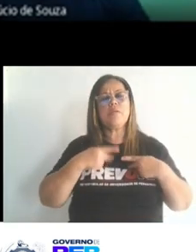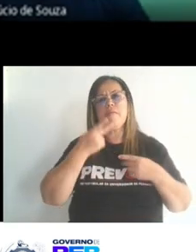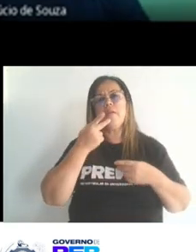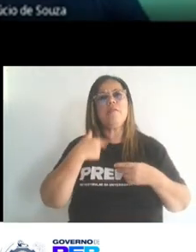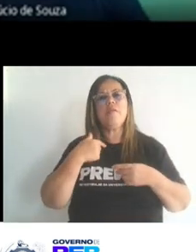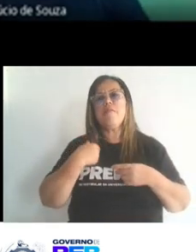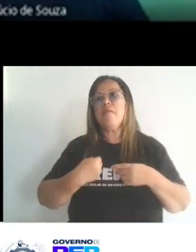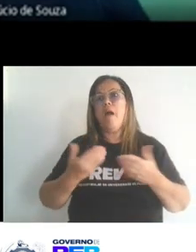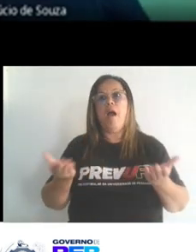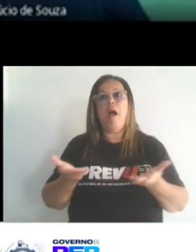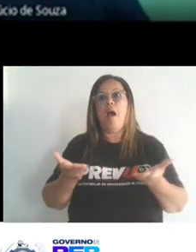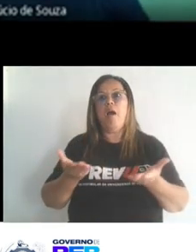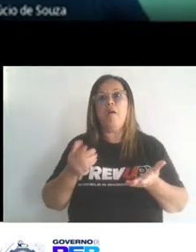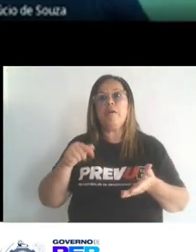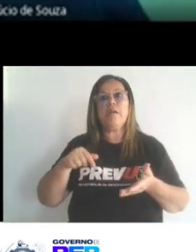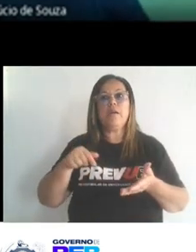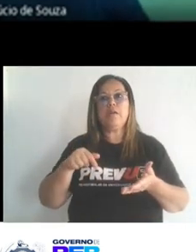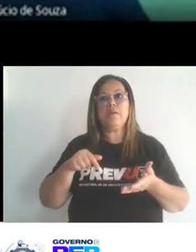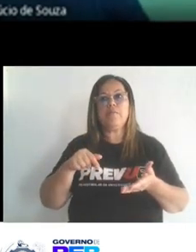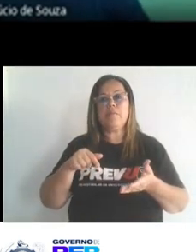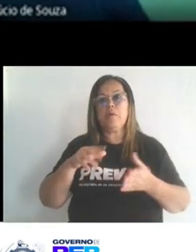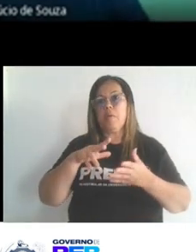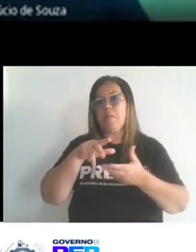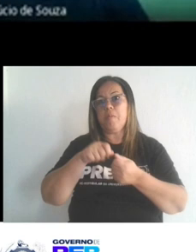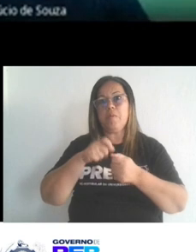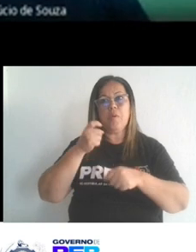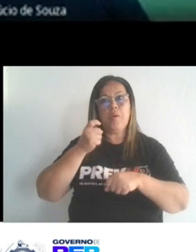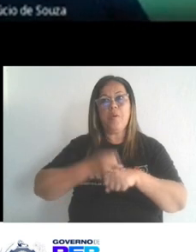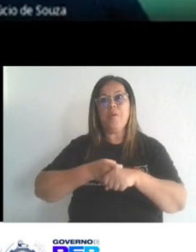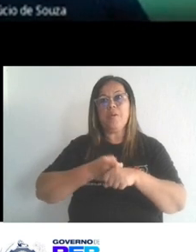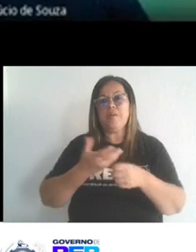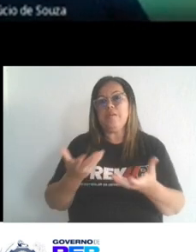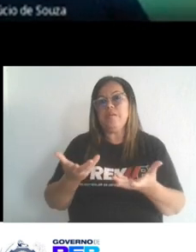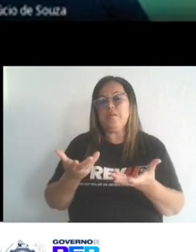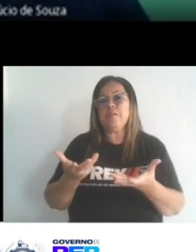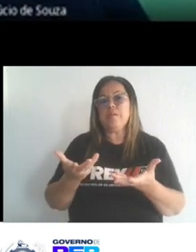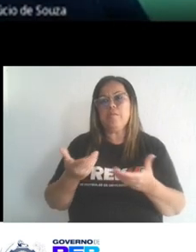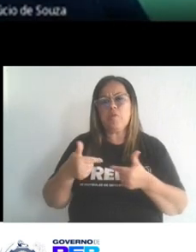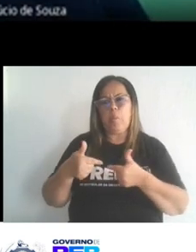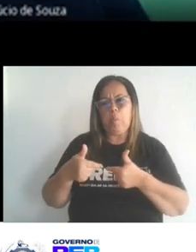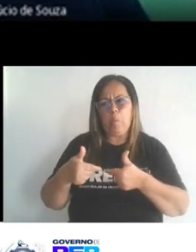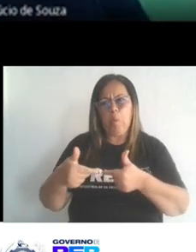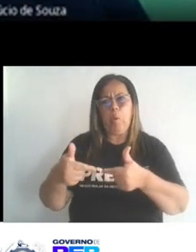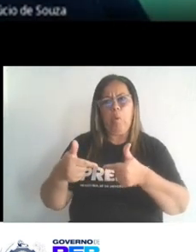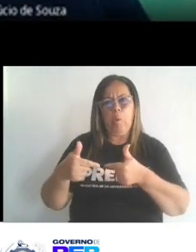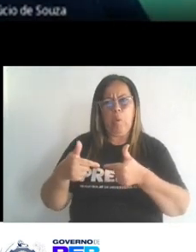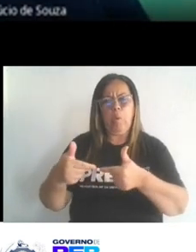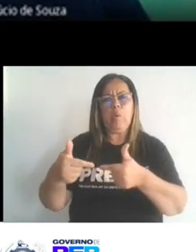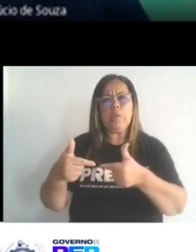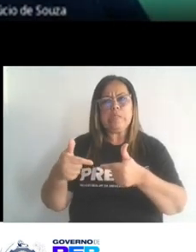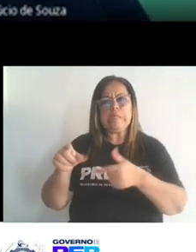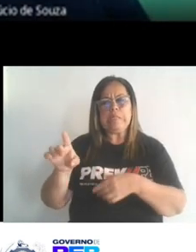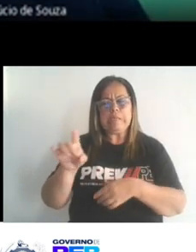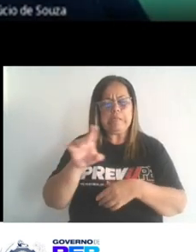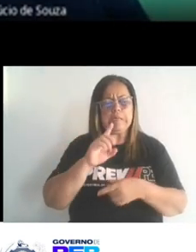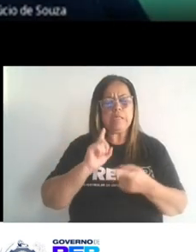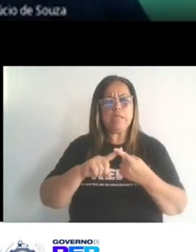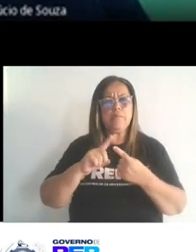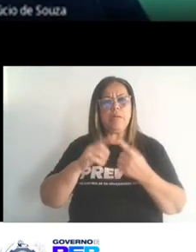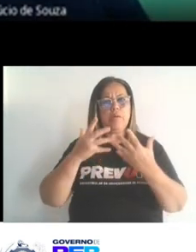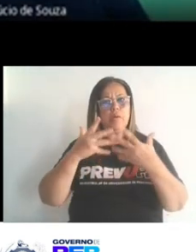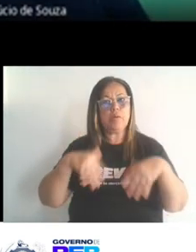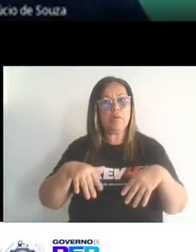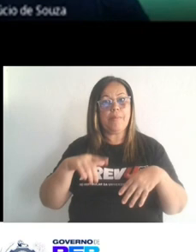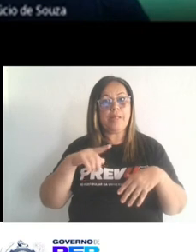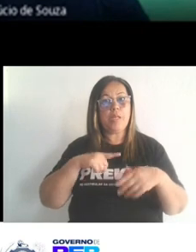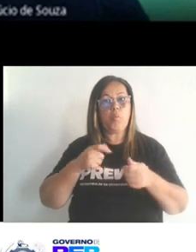agora para o mundo concreto dos seres humanos em luta entre si e com a natureza a fim de terem um controle